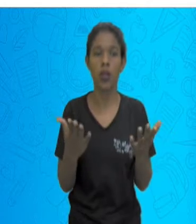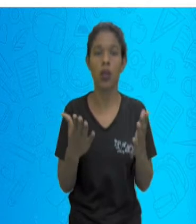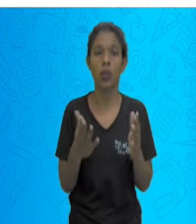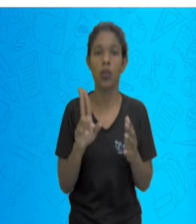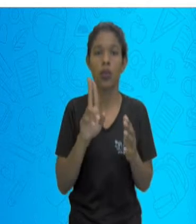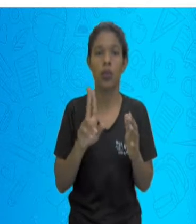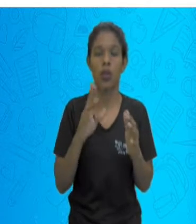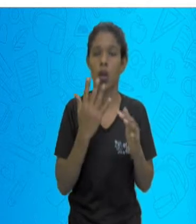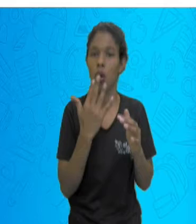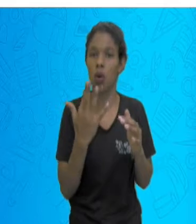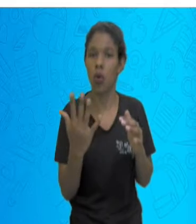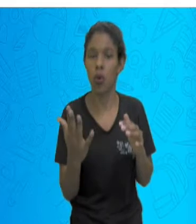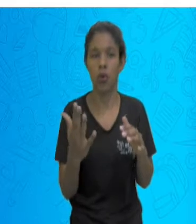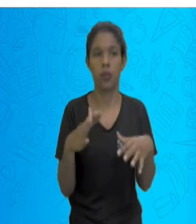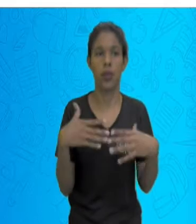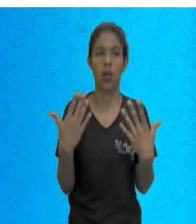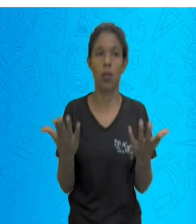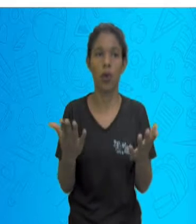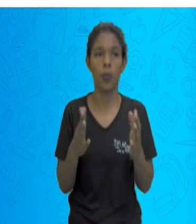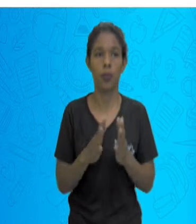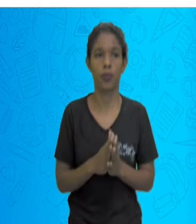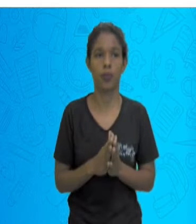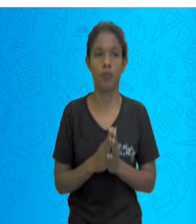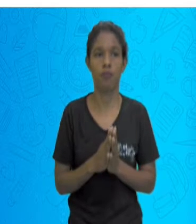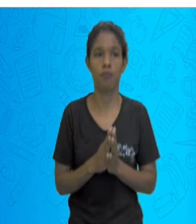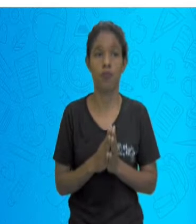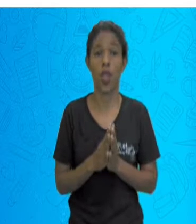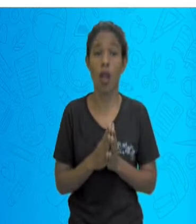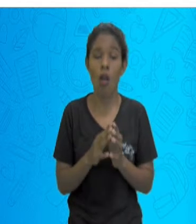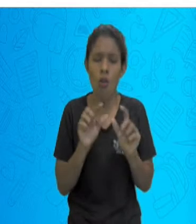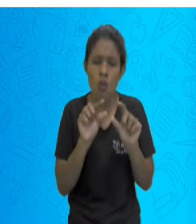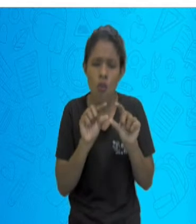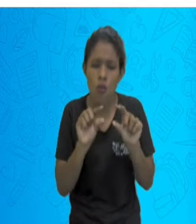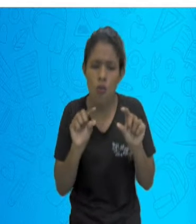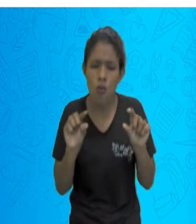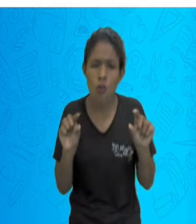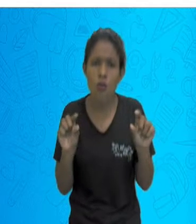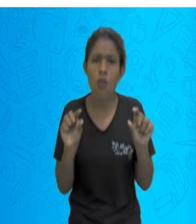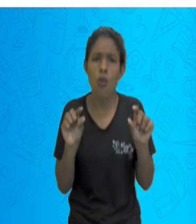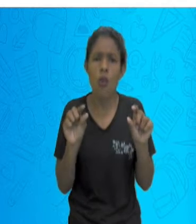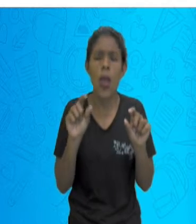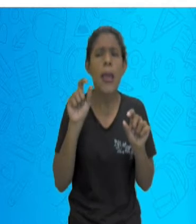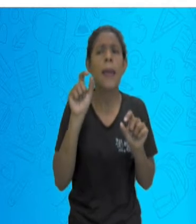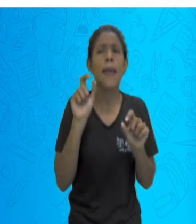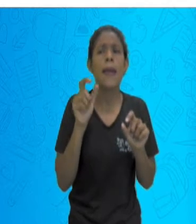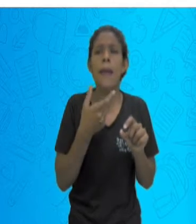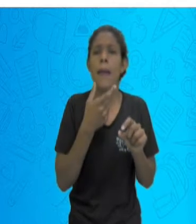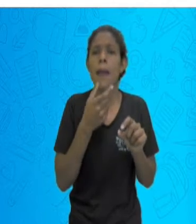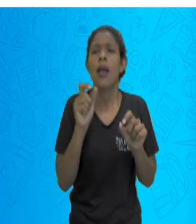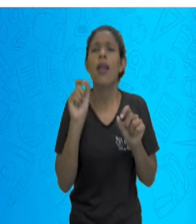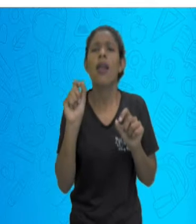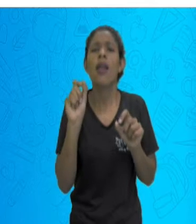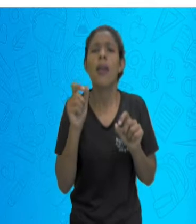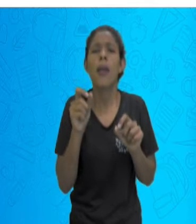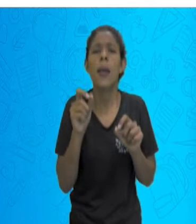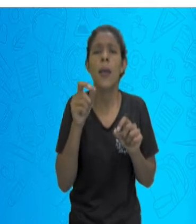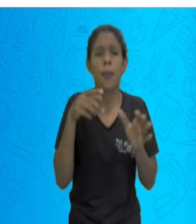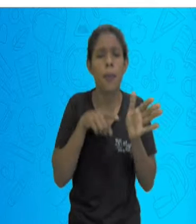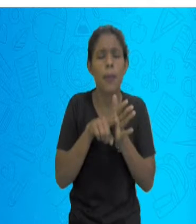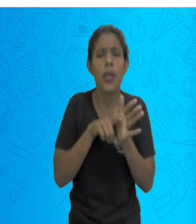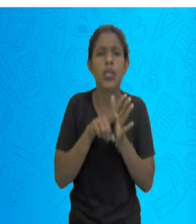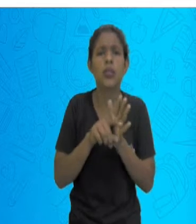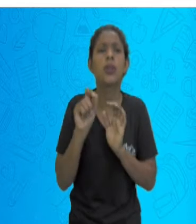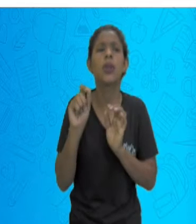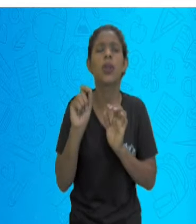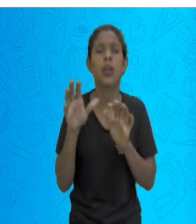hachura. Fonte de pesquisa: site, blog, página, pesquisa, jornal,